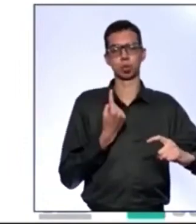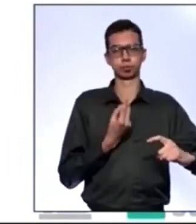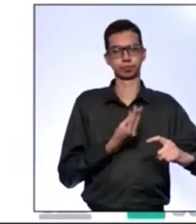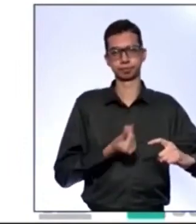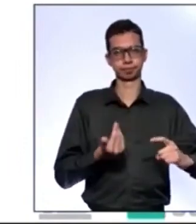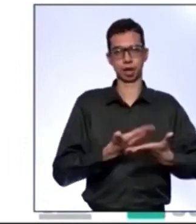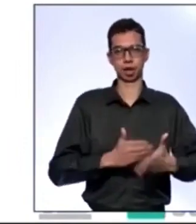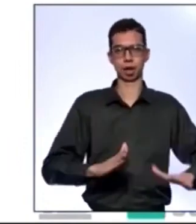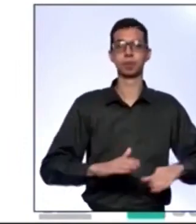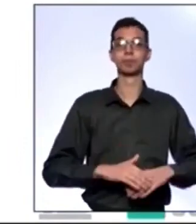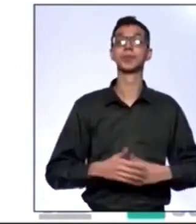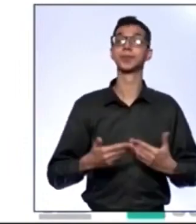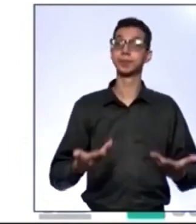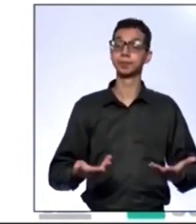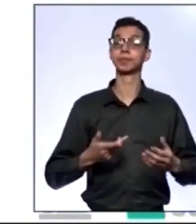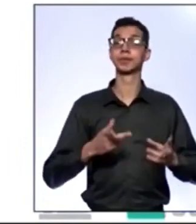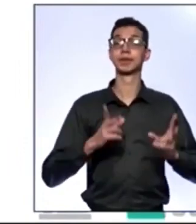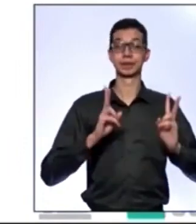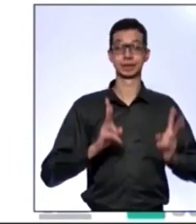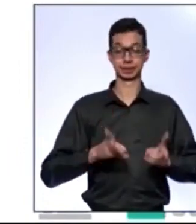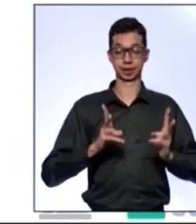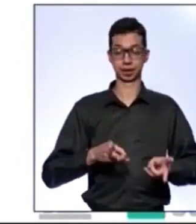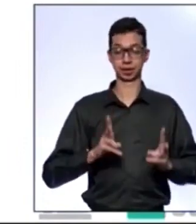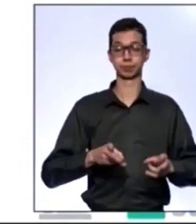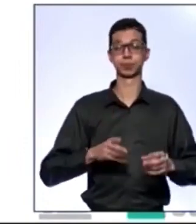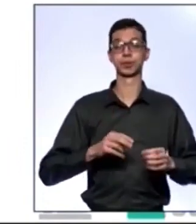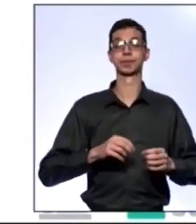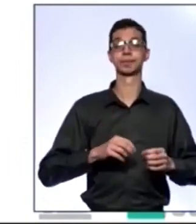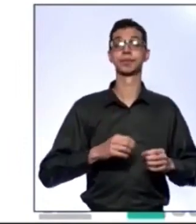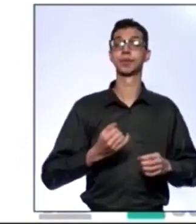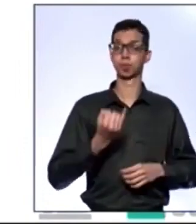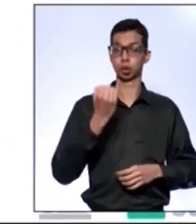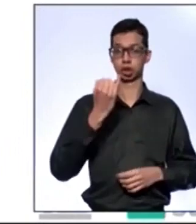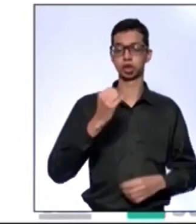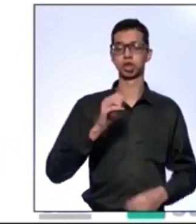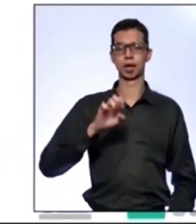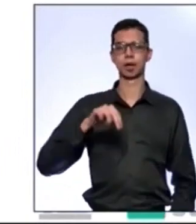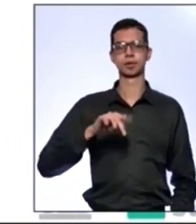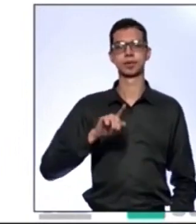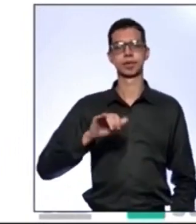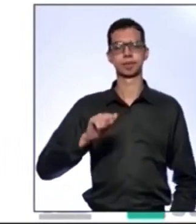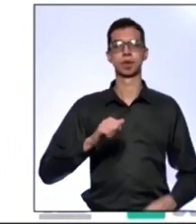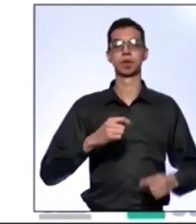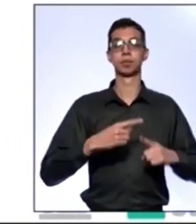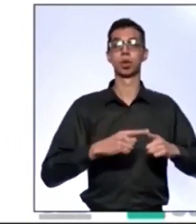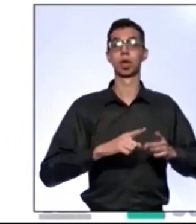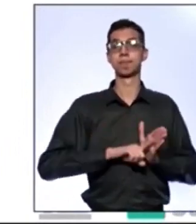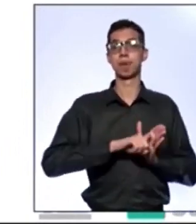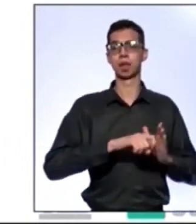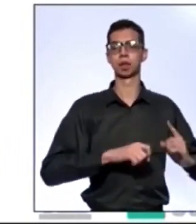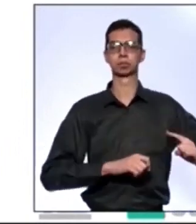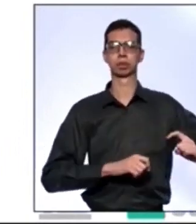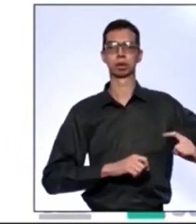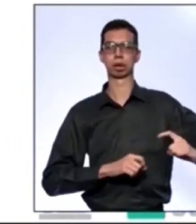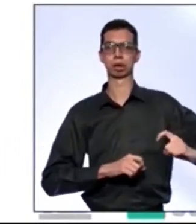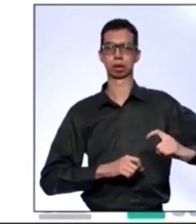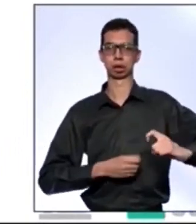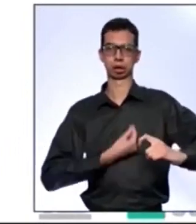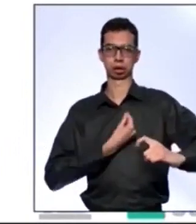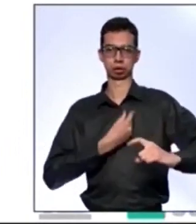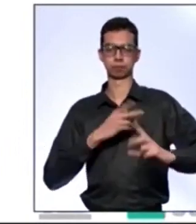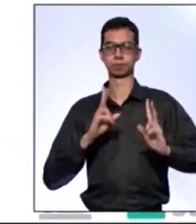inibem enzimas essenciais para a atividade bacteriana. Beleza? Outro tipo de